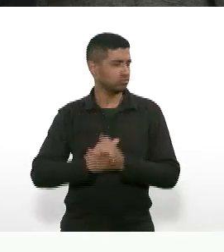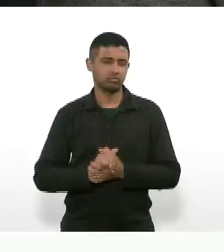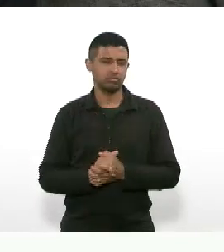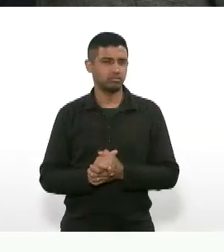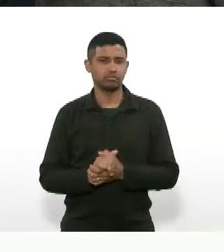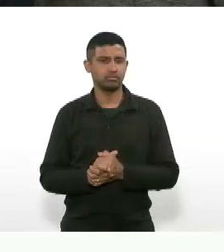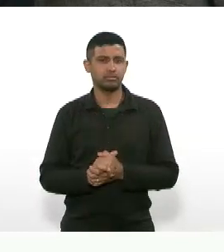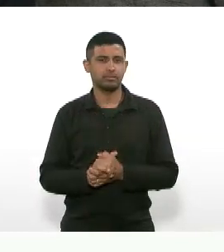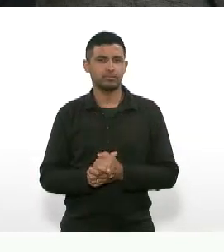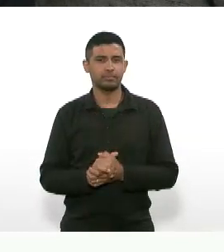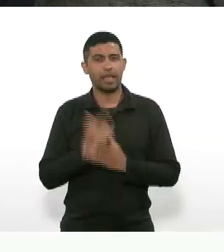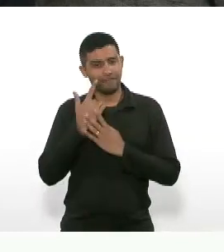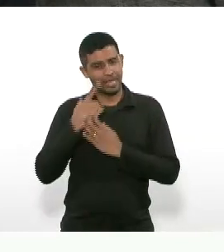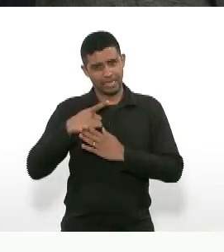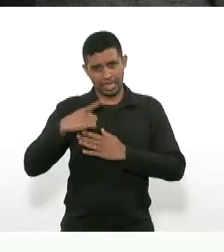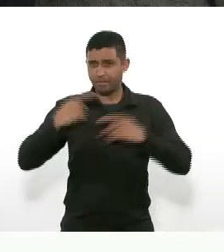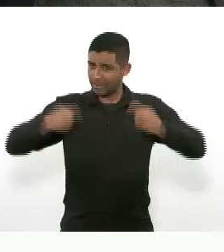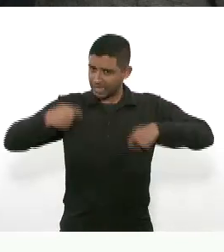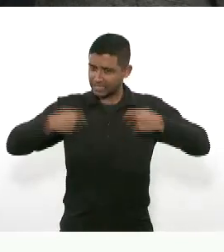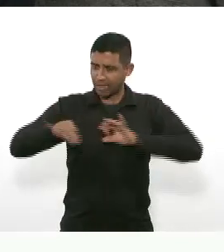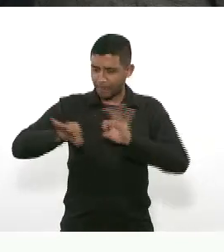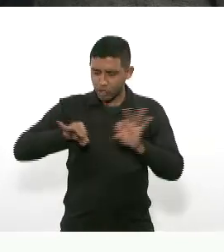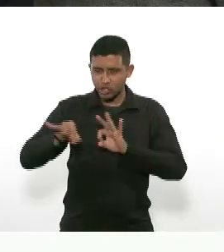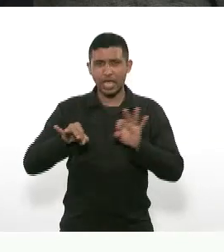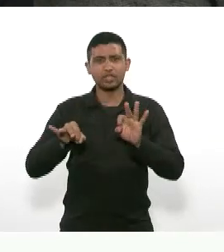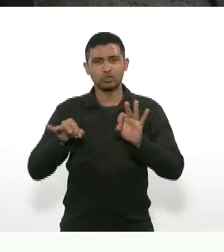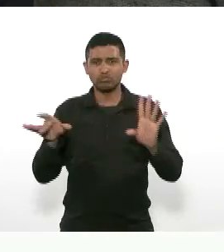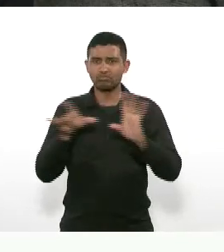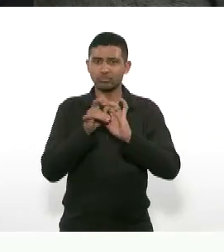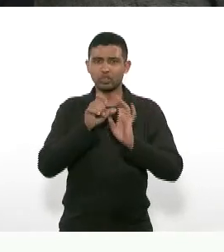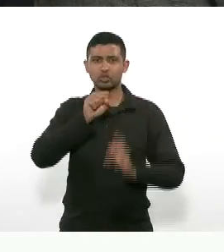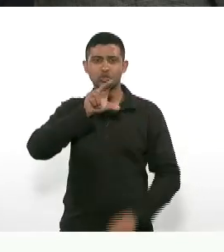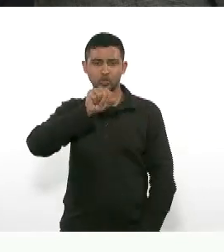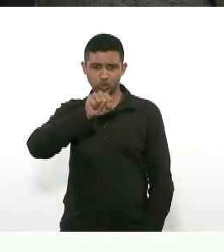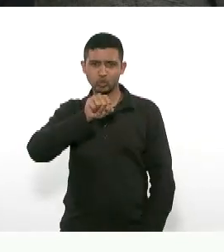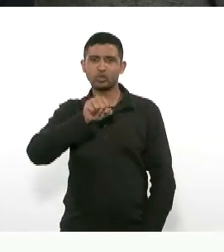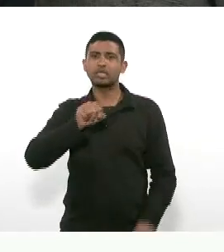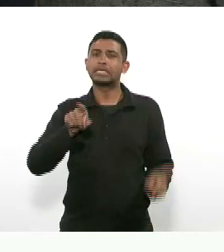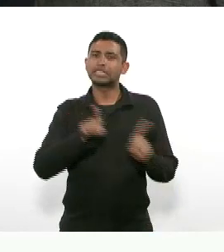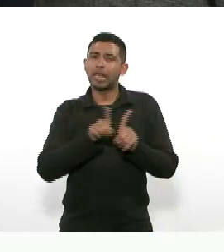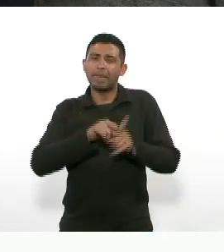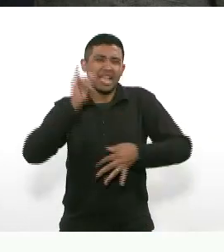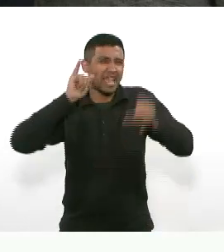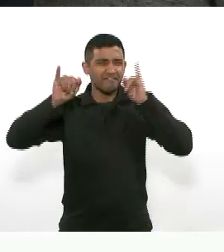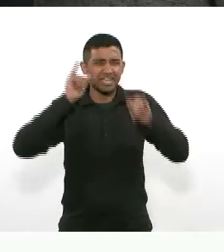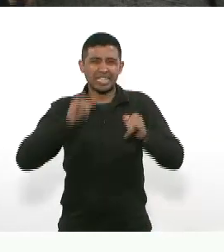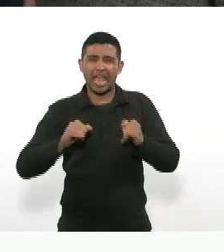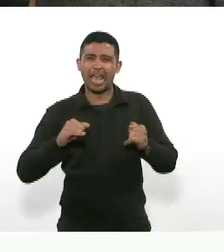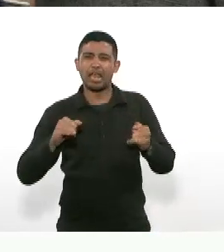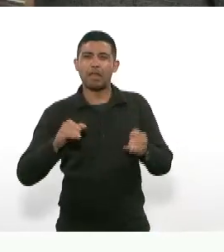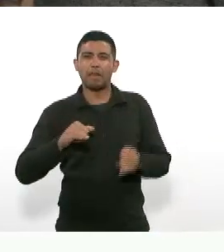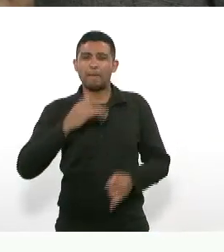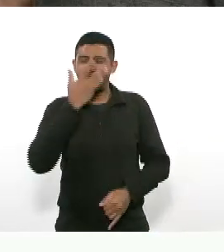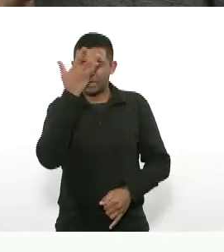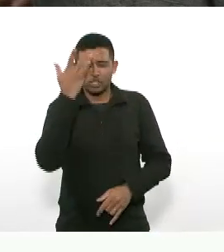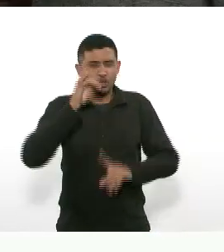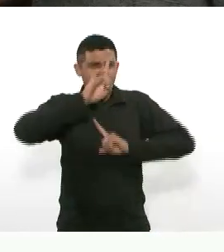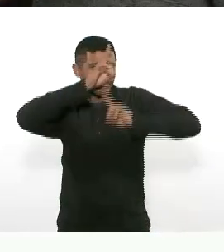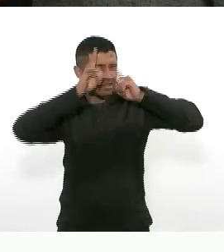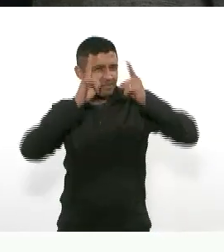fazer parte dos planos e projetos do SUSP, deputada, a prevenção de fraudes administrativas, cadastros